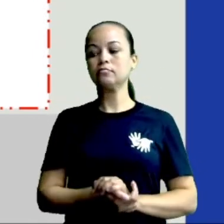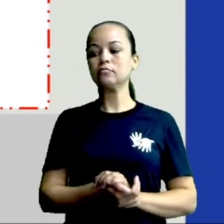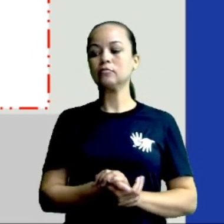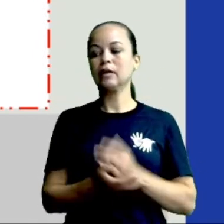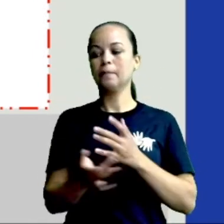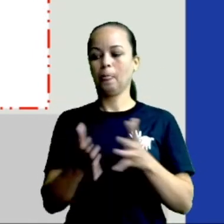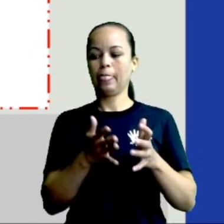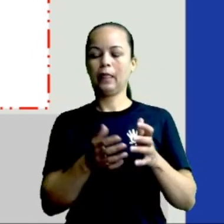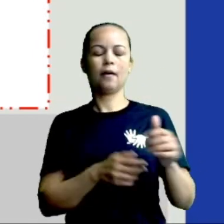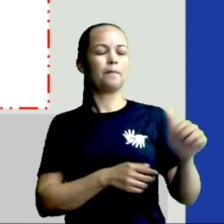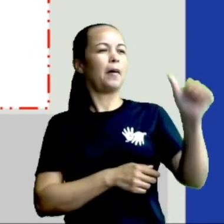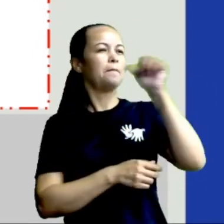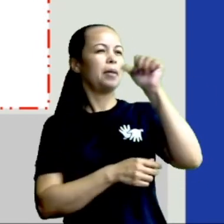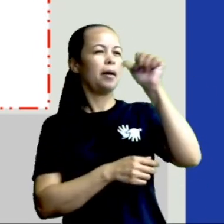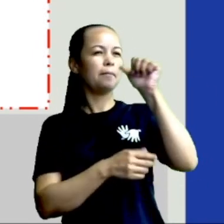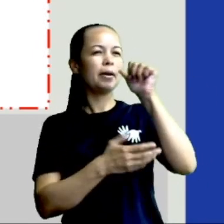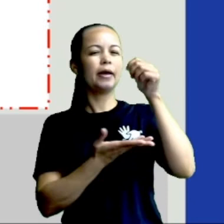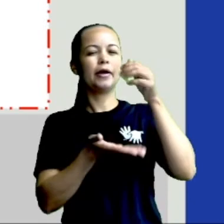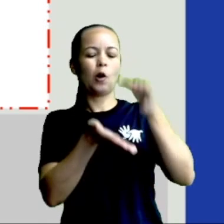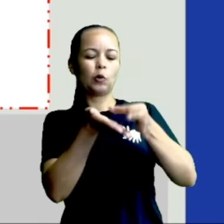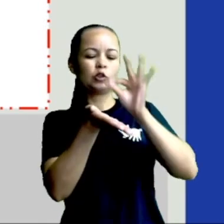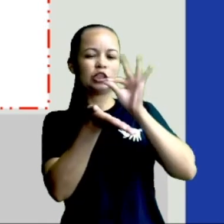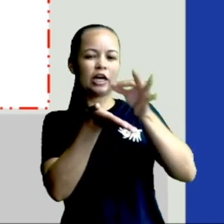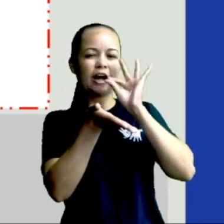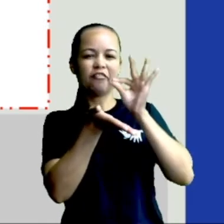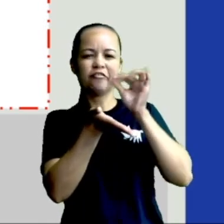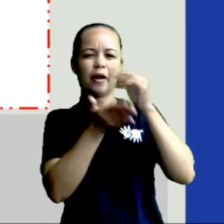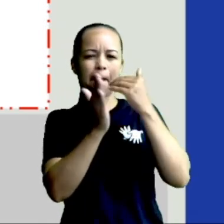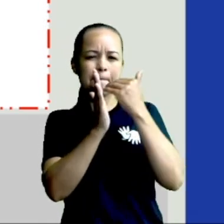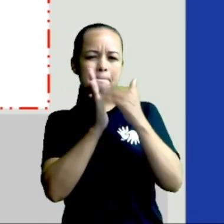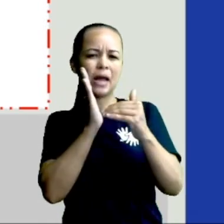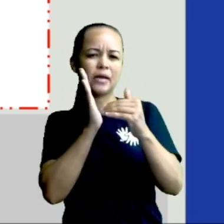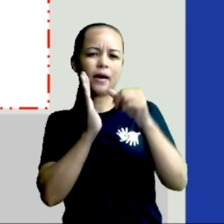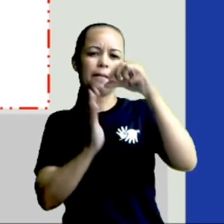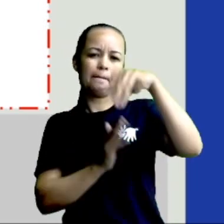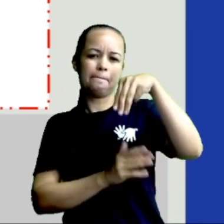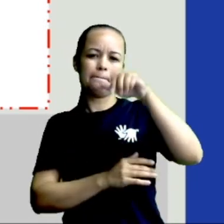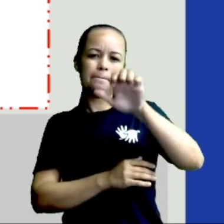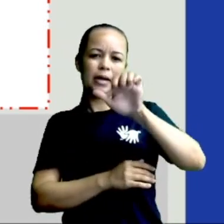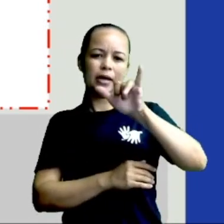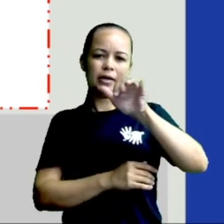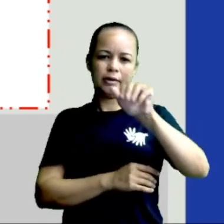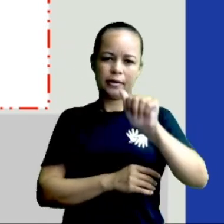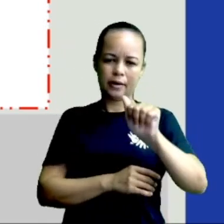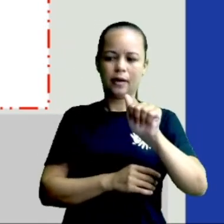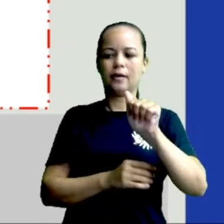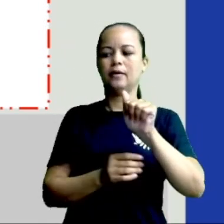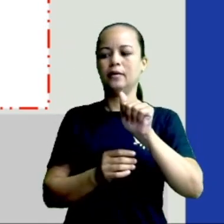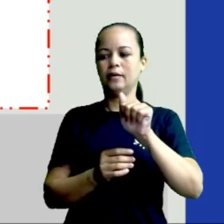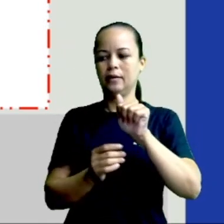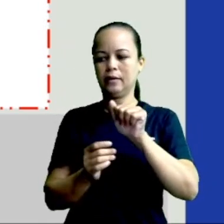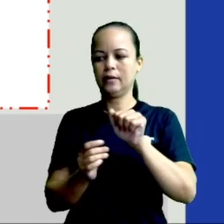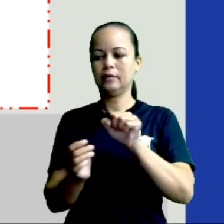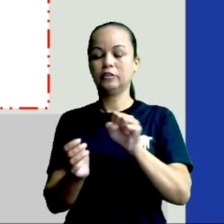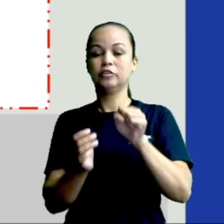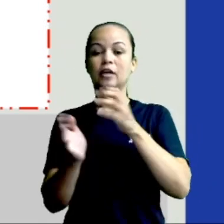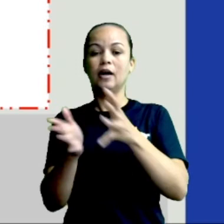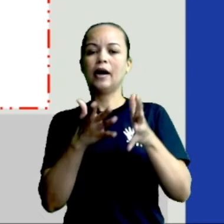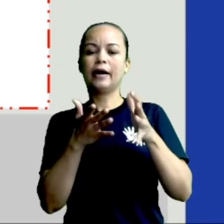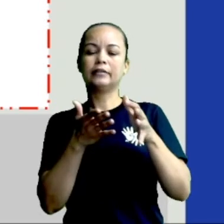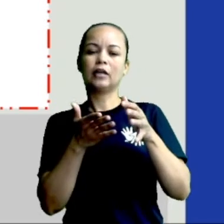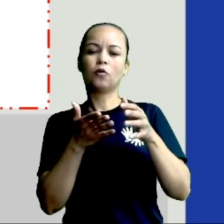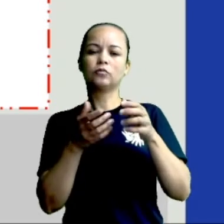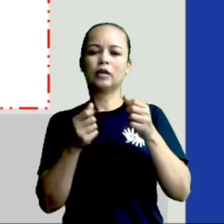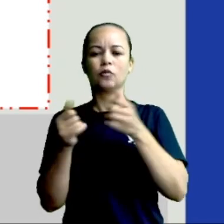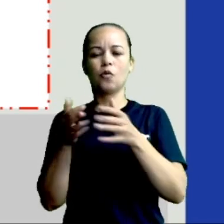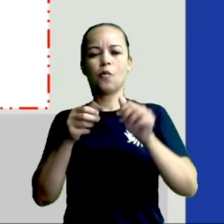ó, beberam meias xícaras de café. Justamente, esse meias aí está funcionando como um adjetivo e